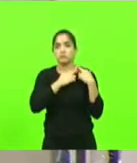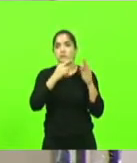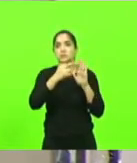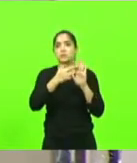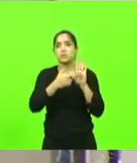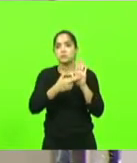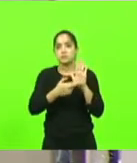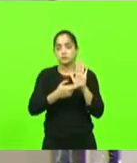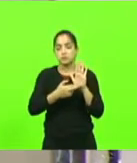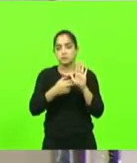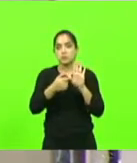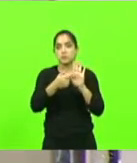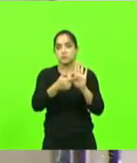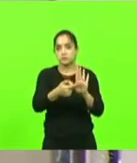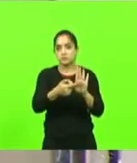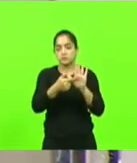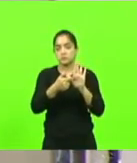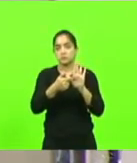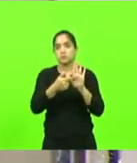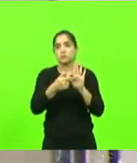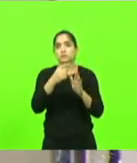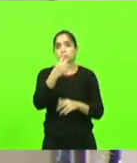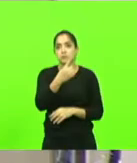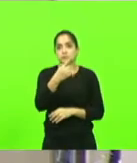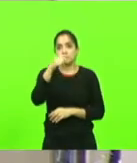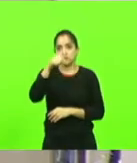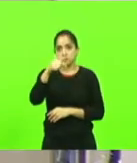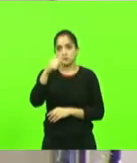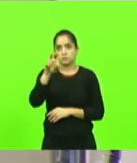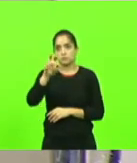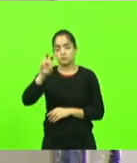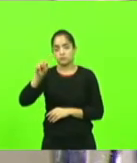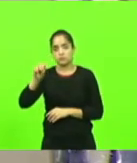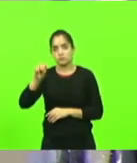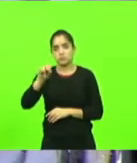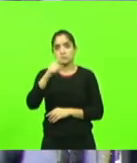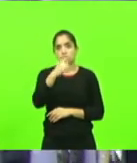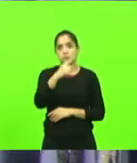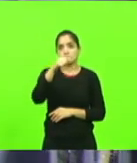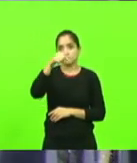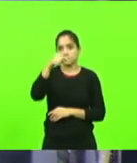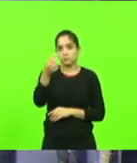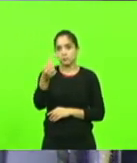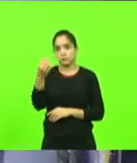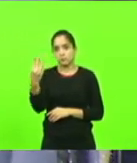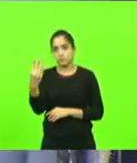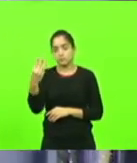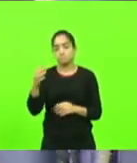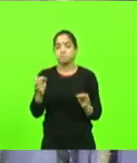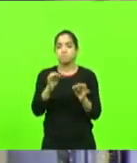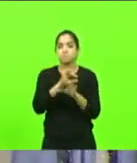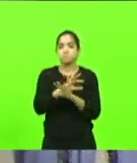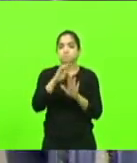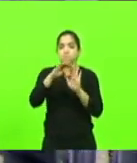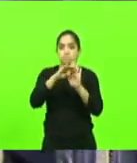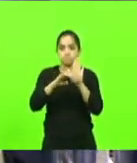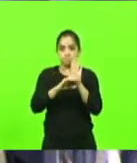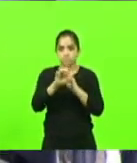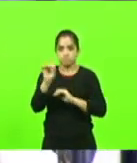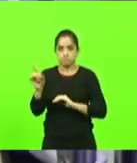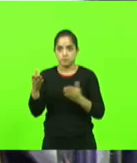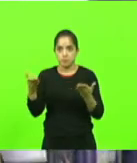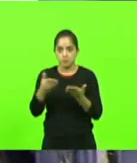interno, as seguintes indicações. Indicações 1750 a 1763. Fim da ordem do dia, passamos